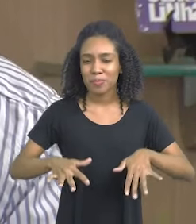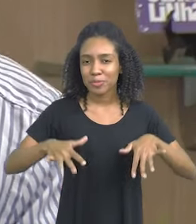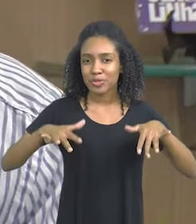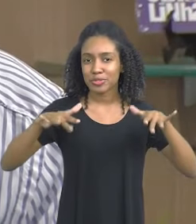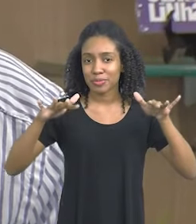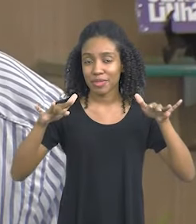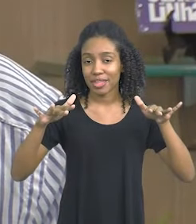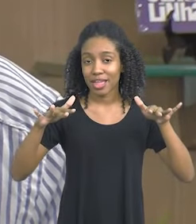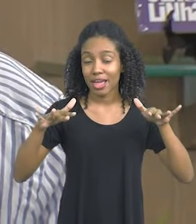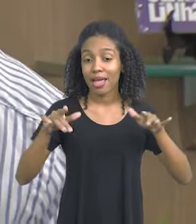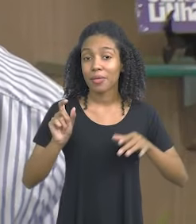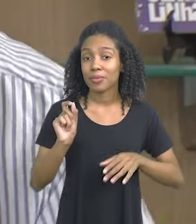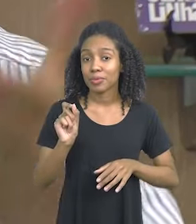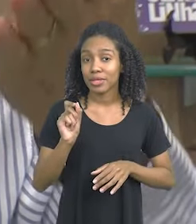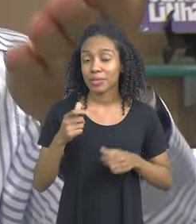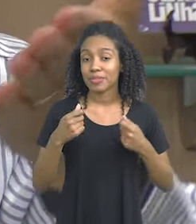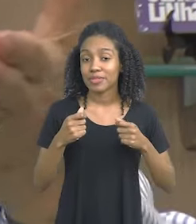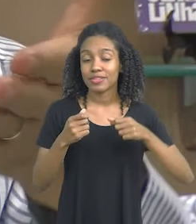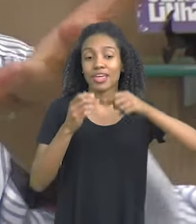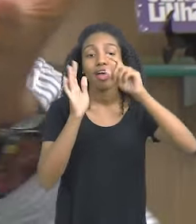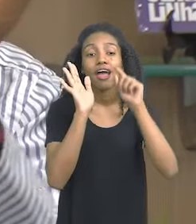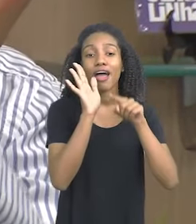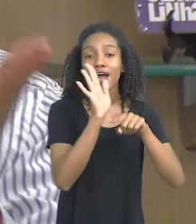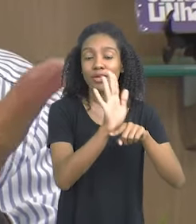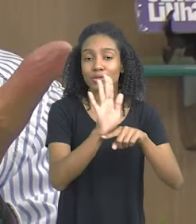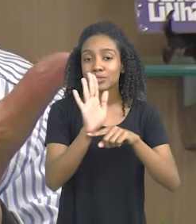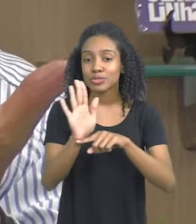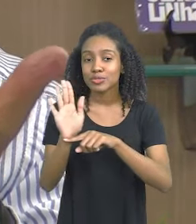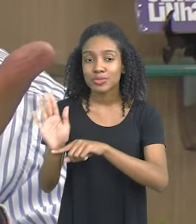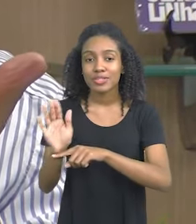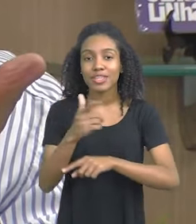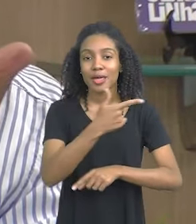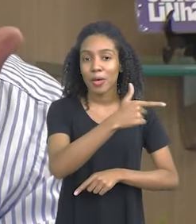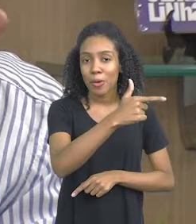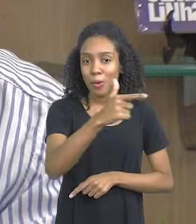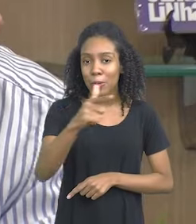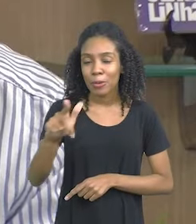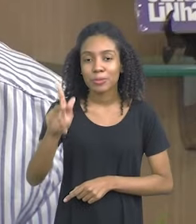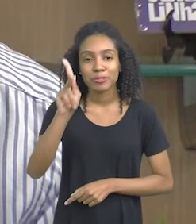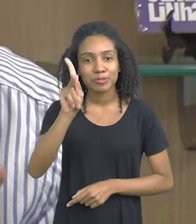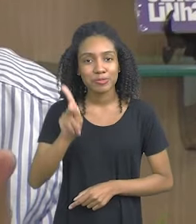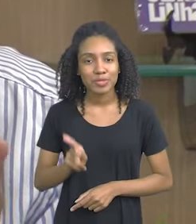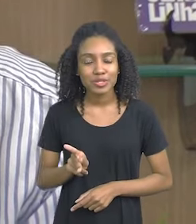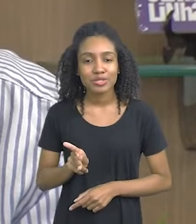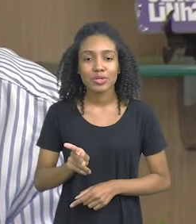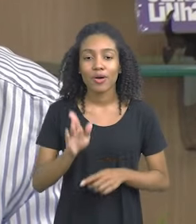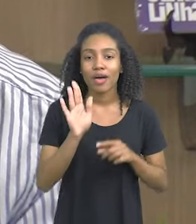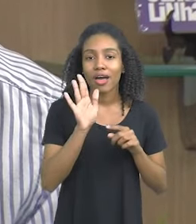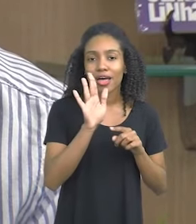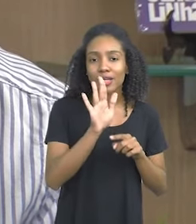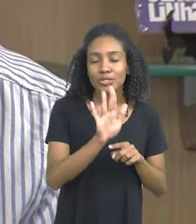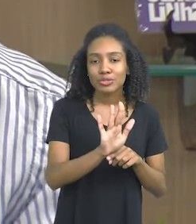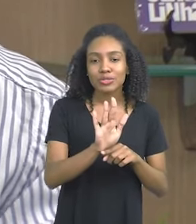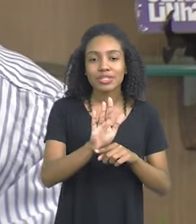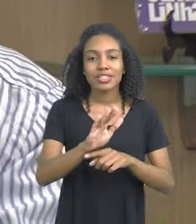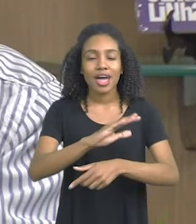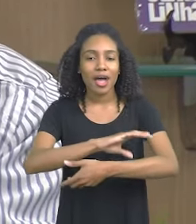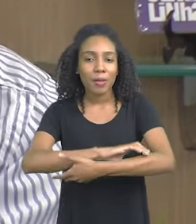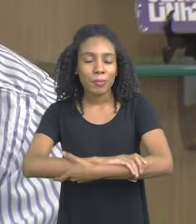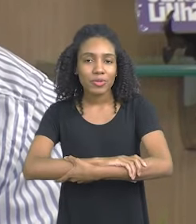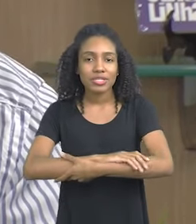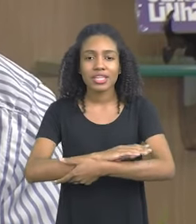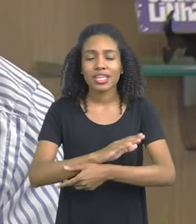aumentando, mas para que você possa semear no reino de Deus, em obras de caridade, em instituições,